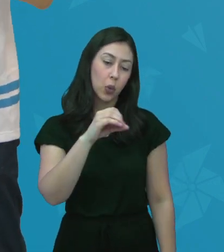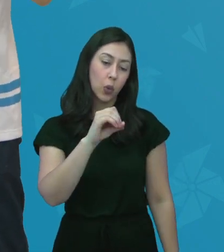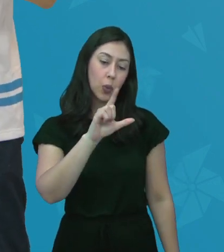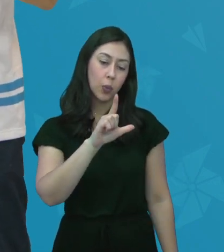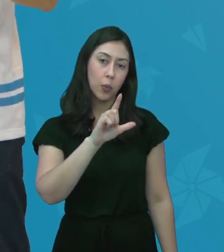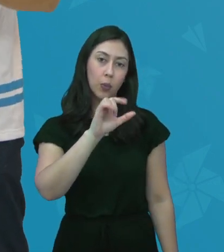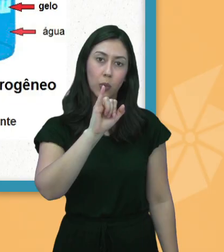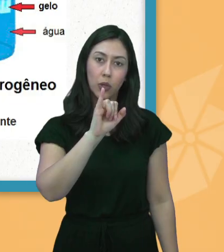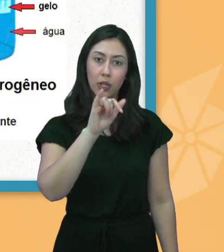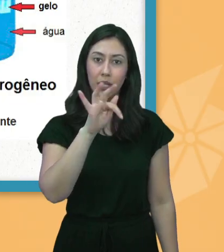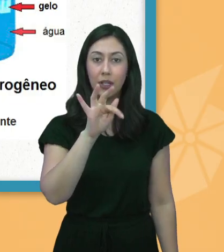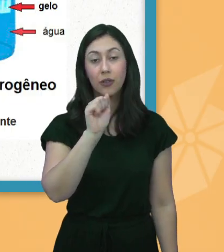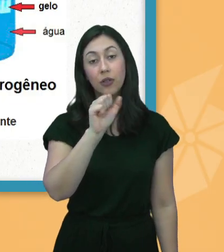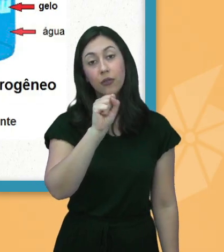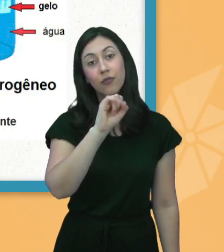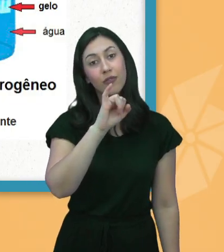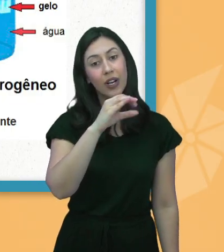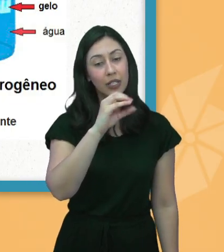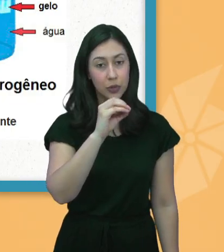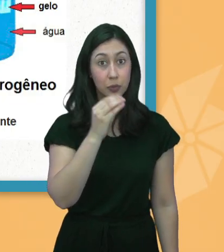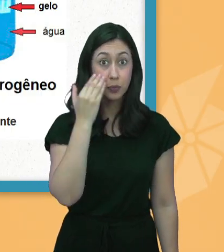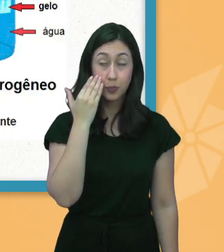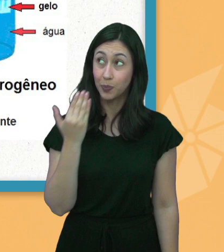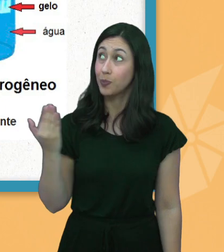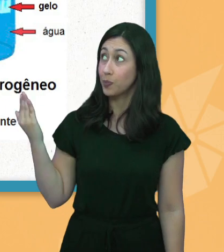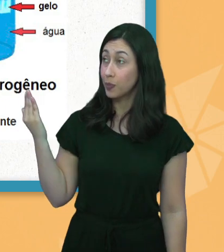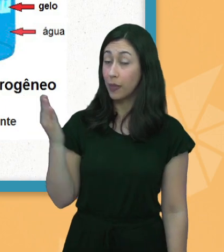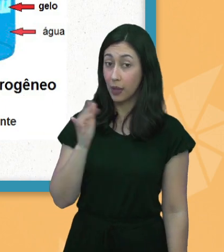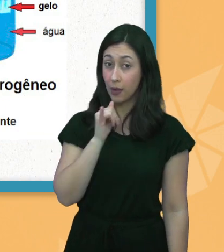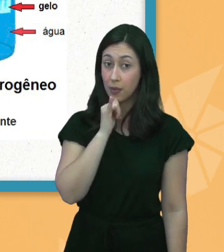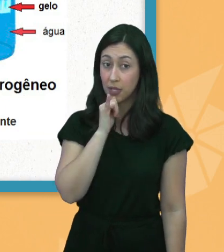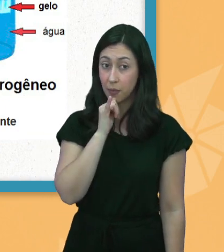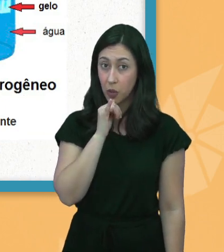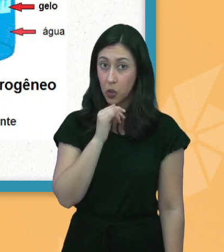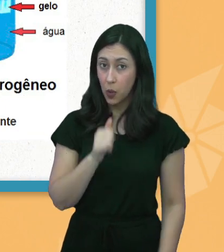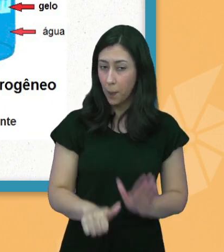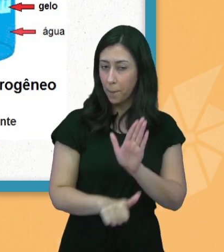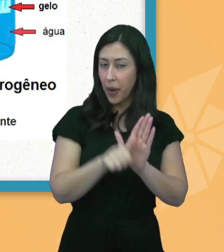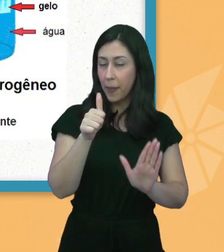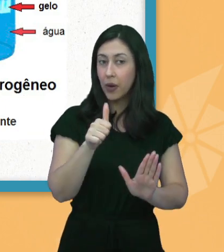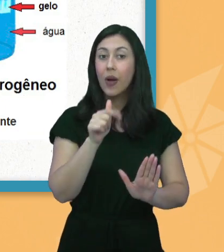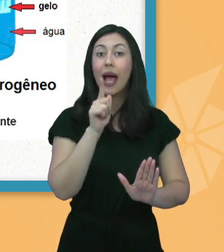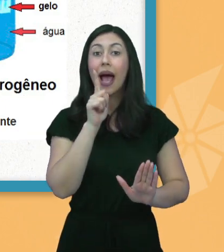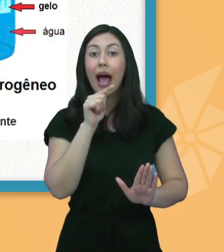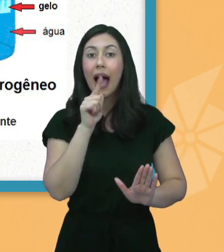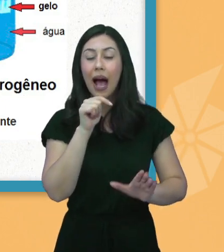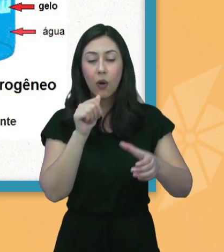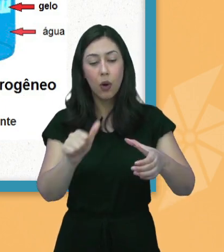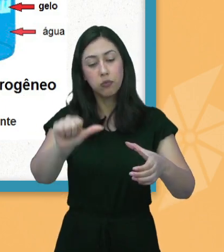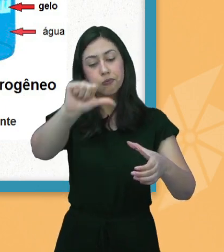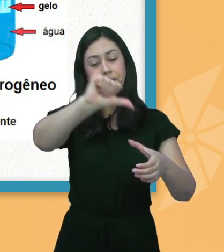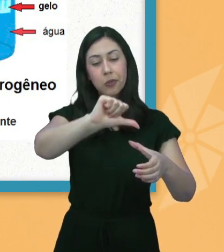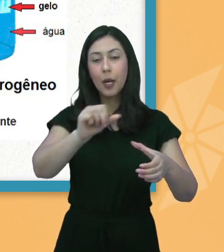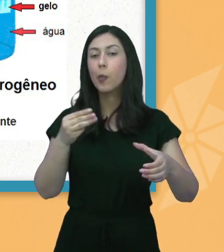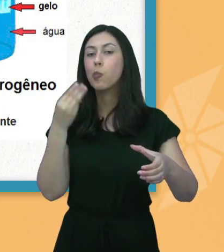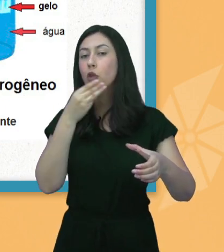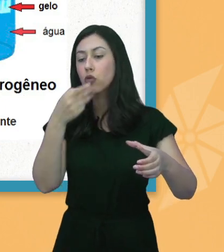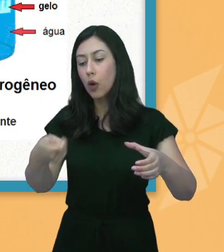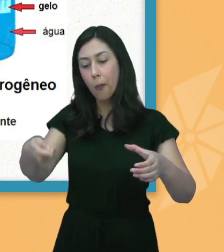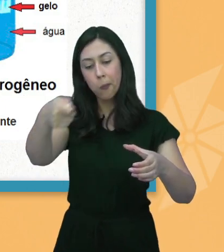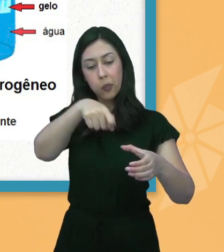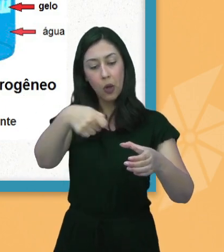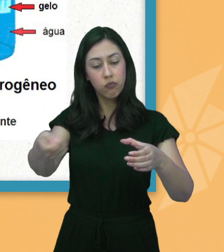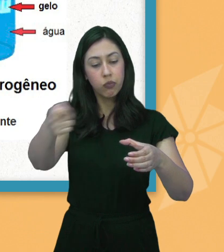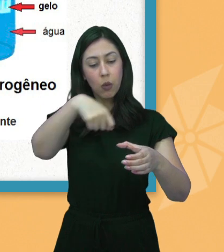Aqui uma figura para ilustrar melhor para vocês, exemplificar, né? No sistema 1, a gente tem água mais açúcar dissolvido,